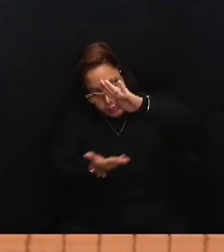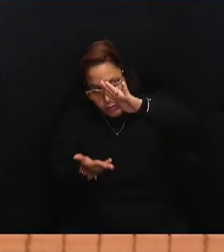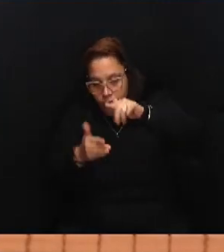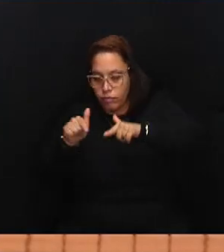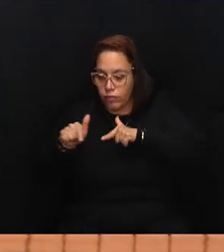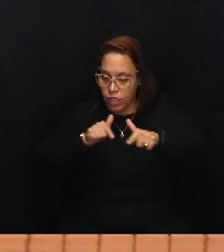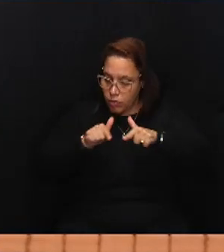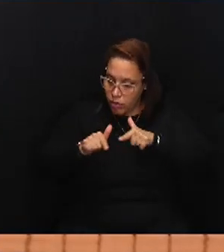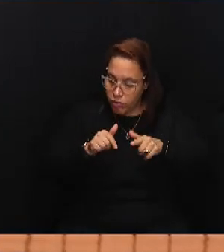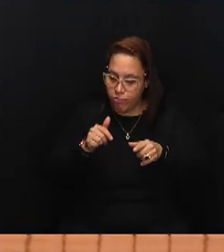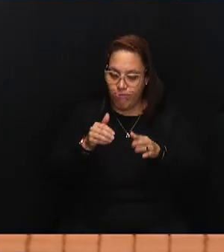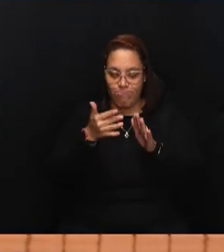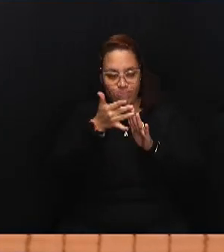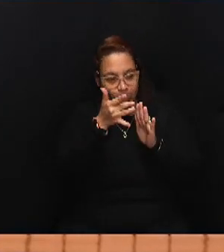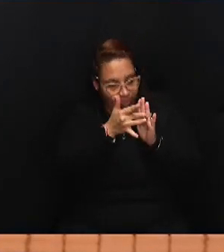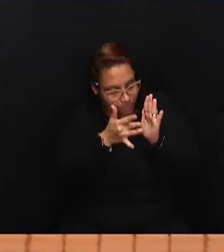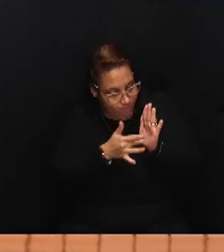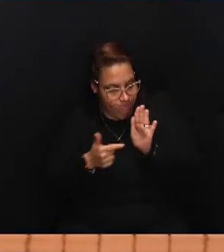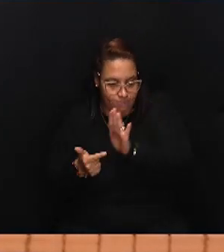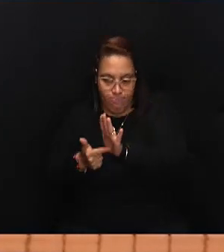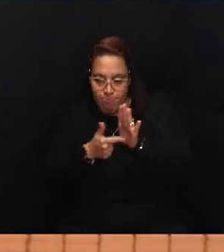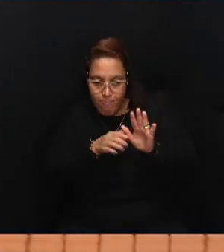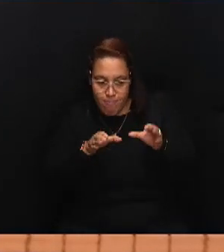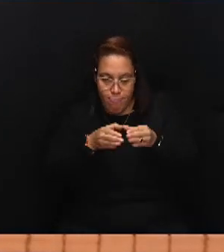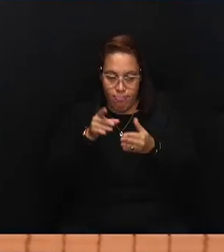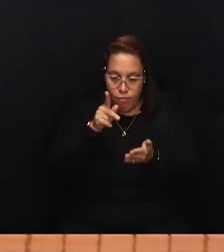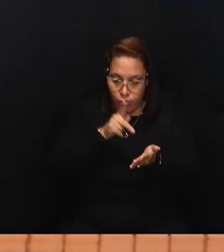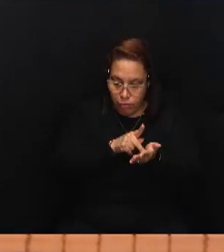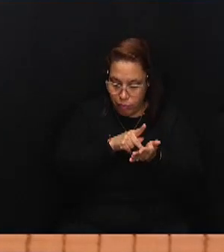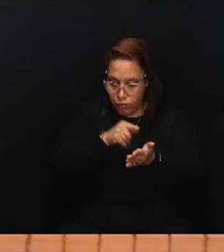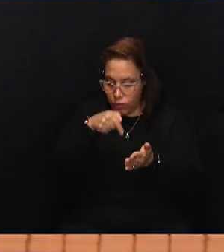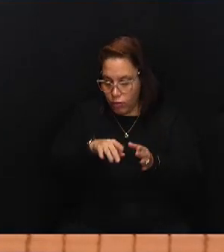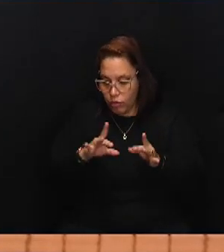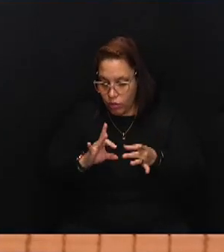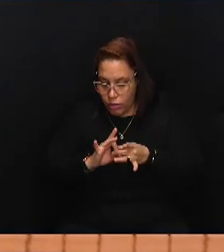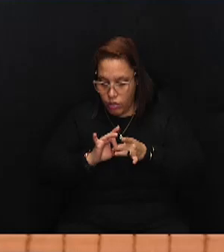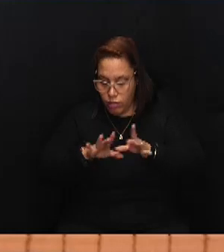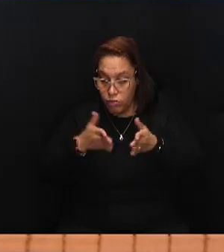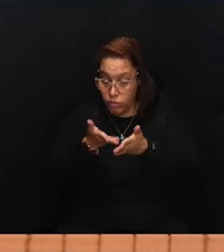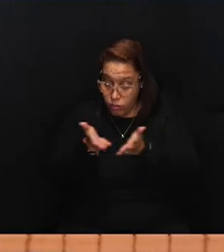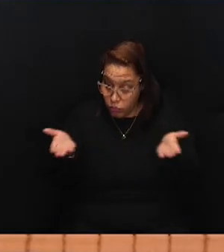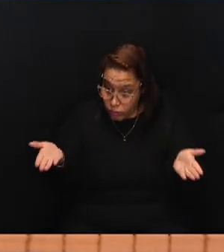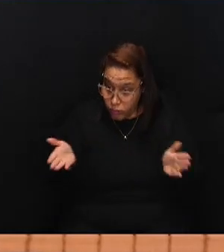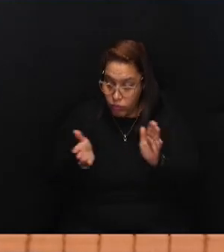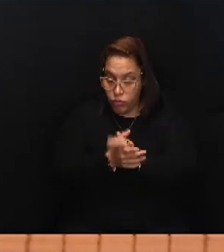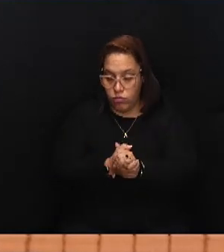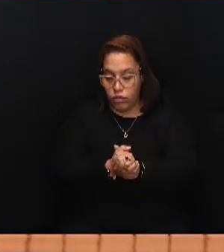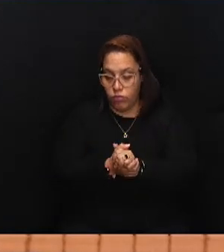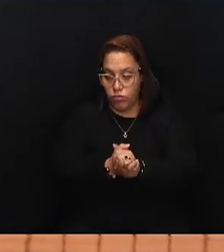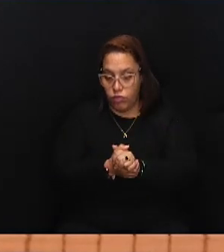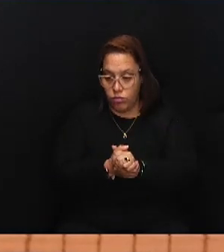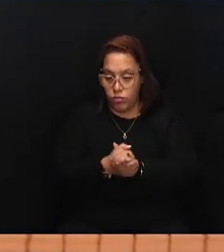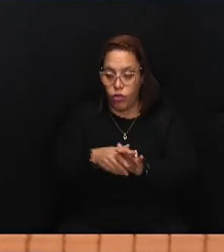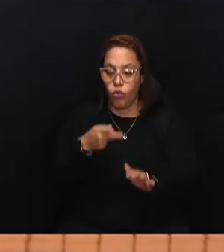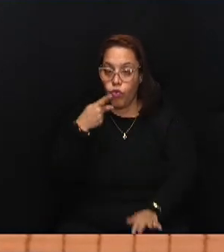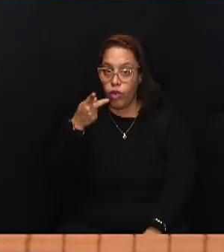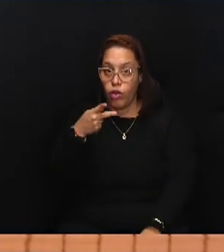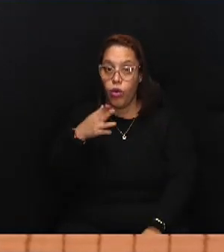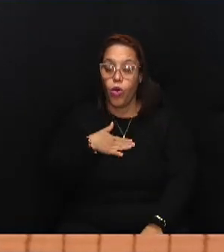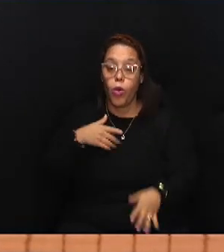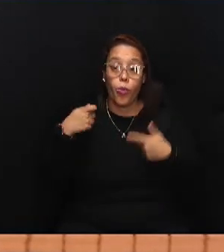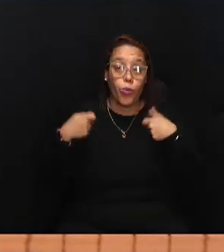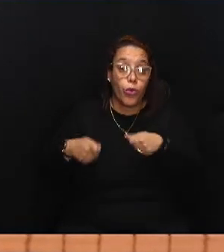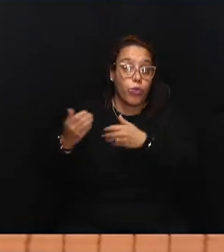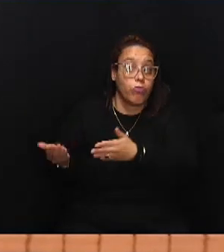cima disso, que a gente possa mostrar que essa comissão realmente está aqui à disposição de vocês. Tá? O que vocês falaram assim, precisamos de